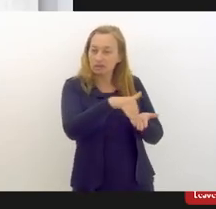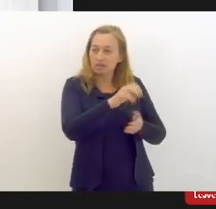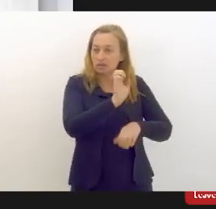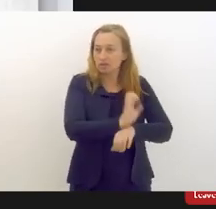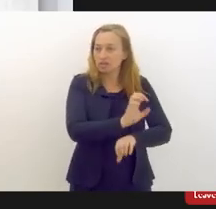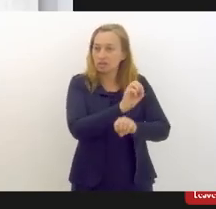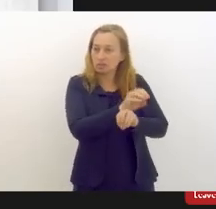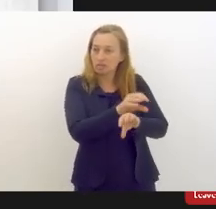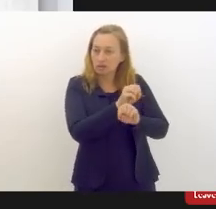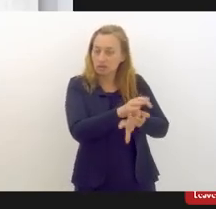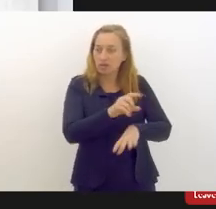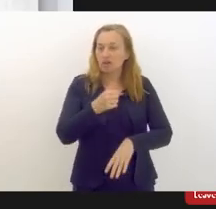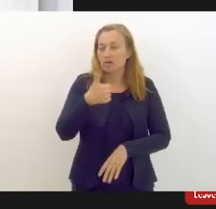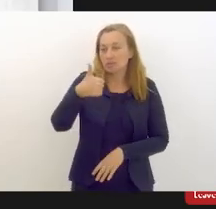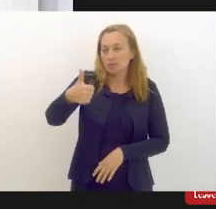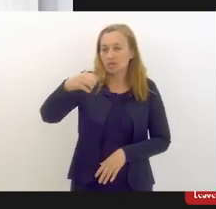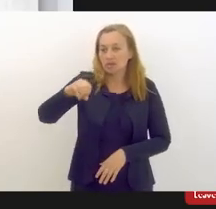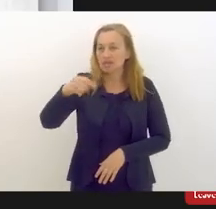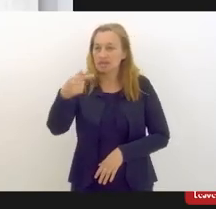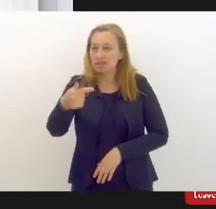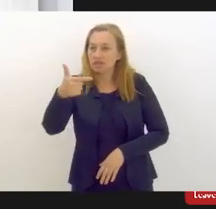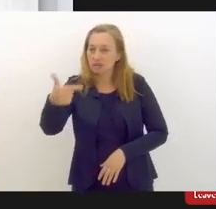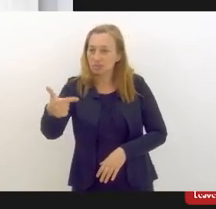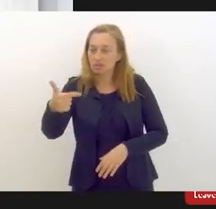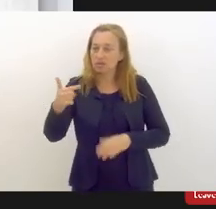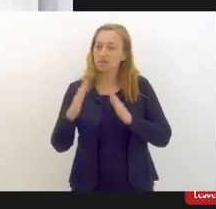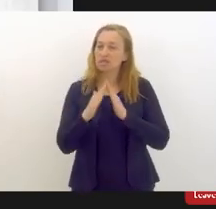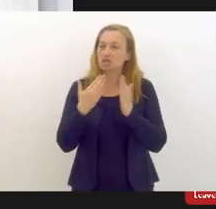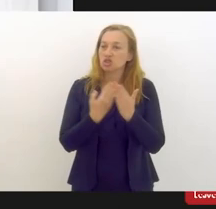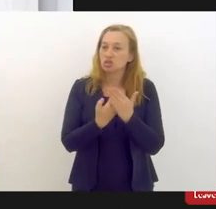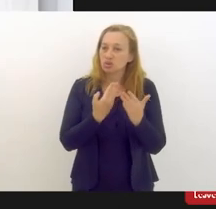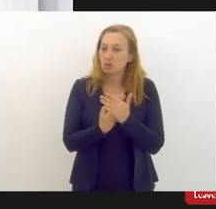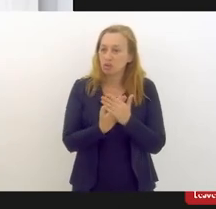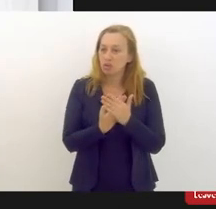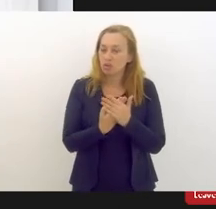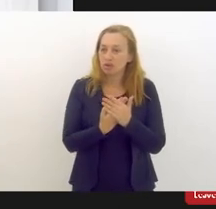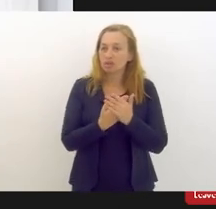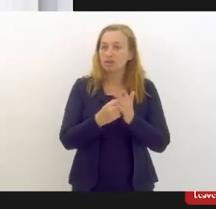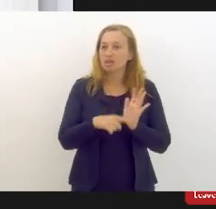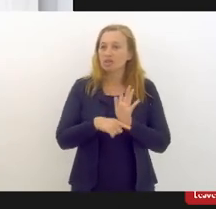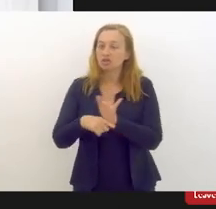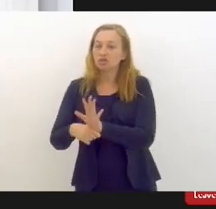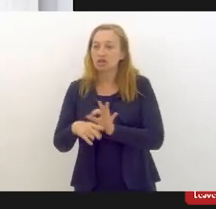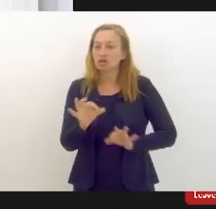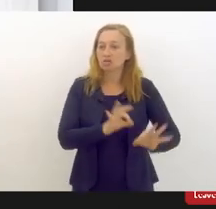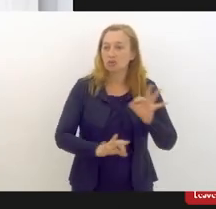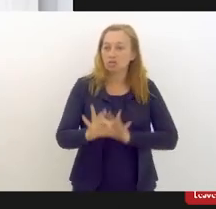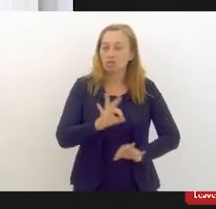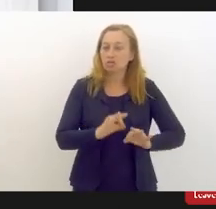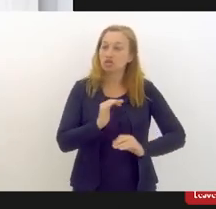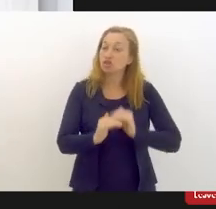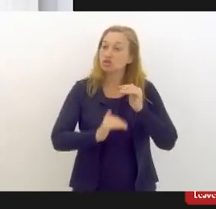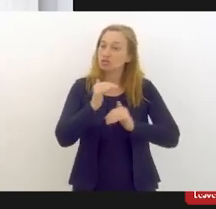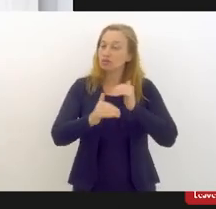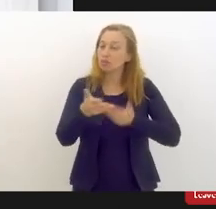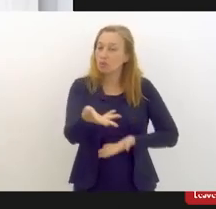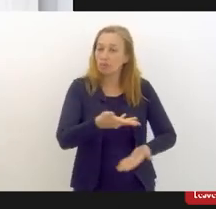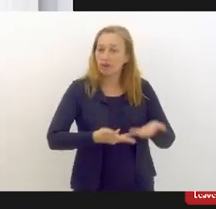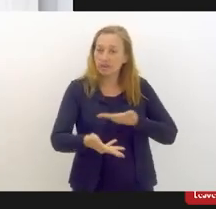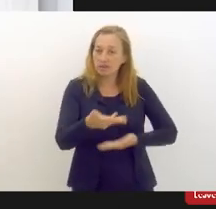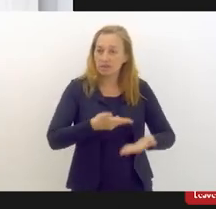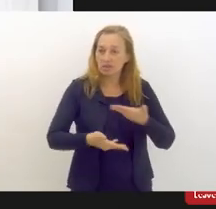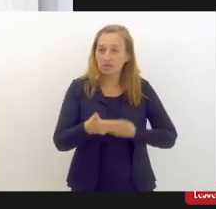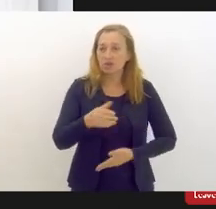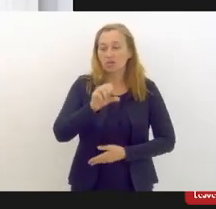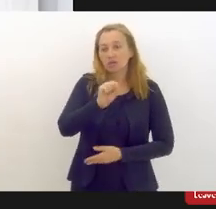Educação, 1.072 unidades escolares atendidas com o projeto desenvolvido em parcerias e